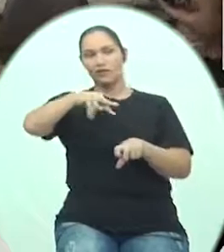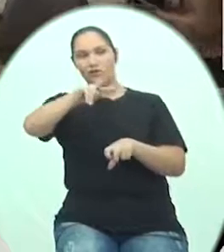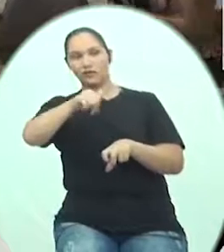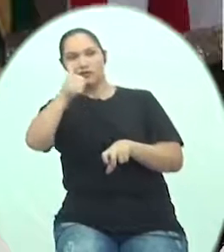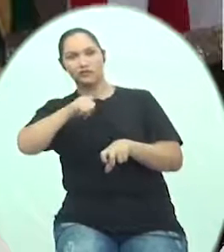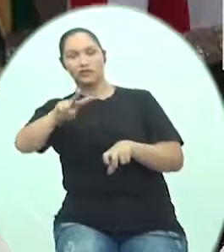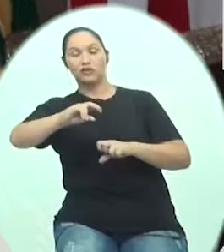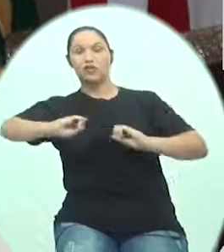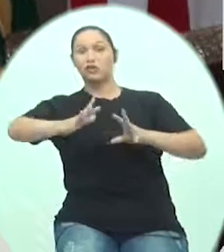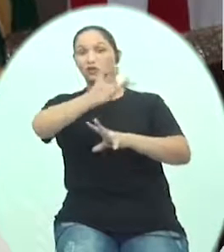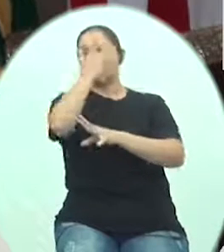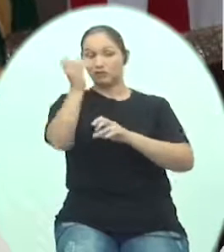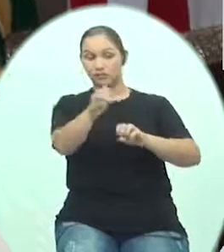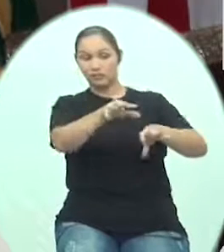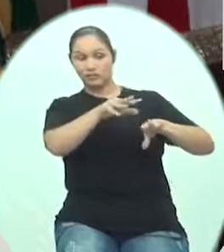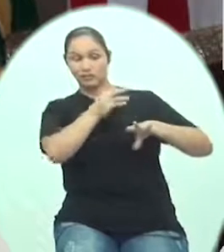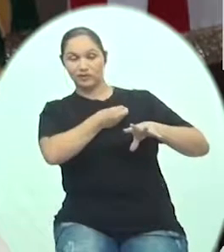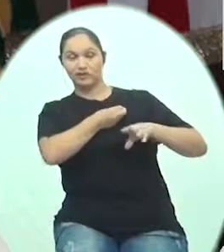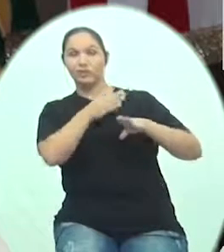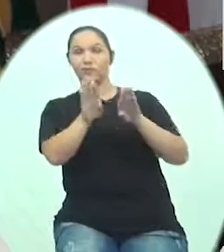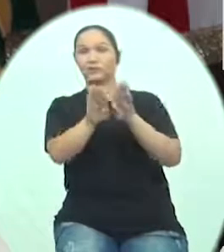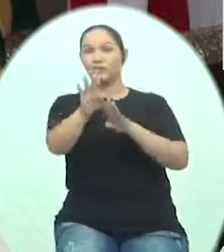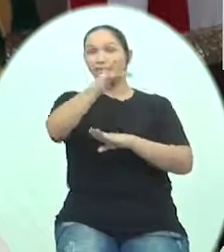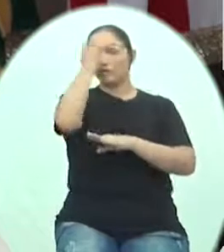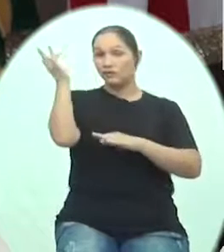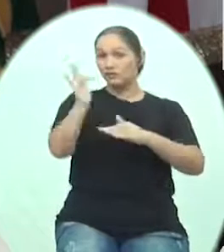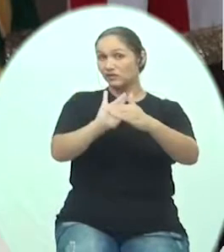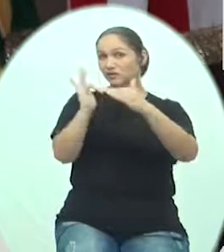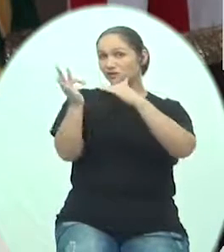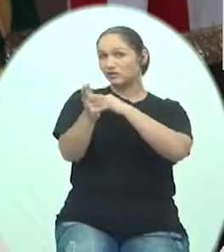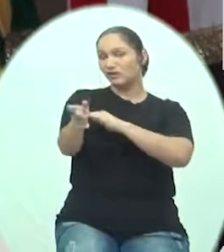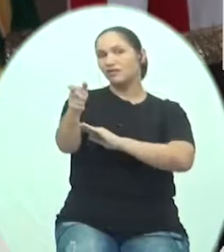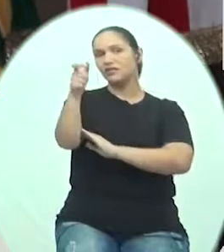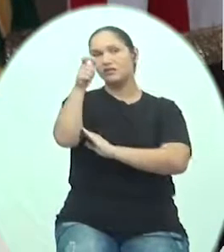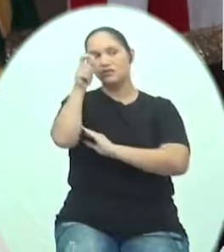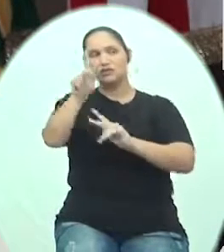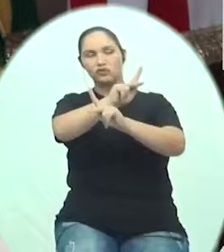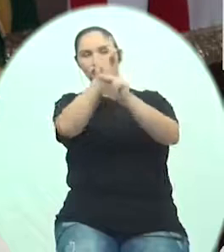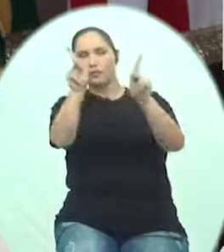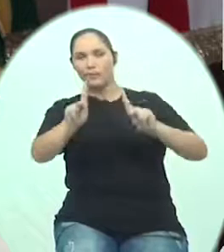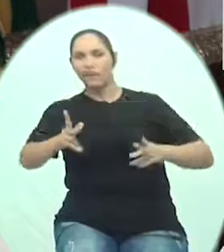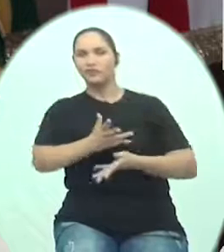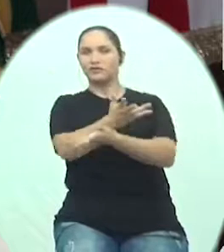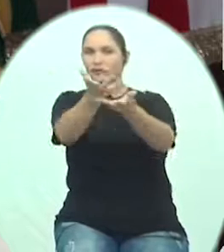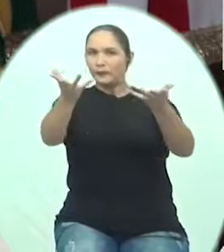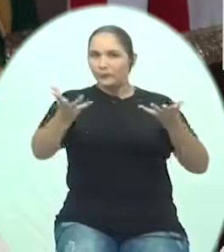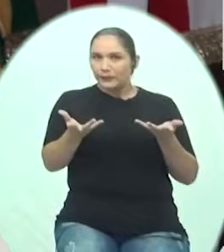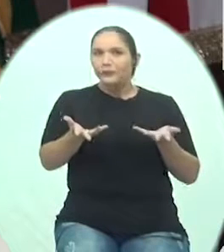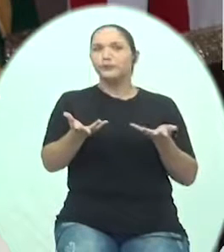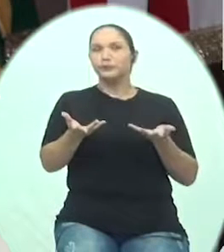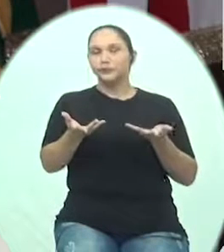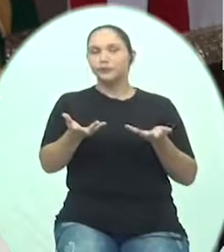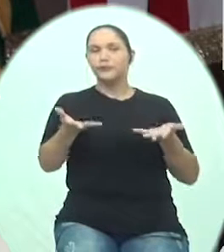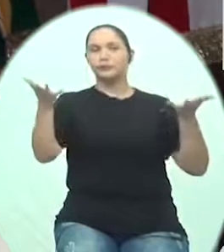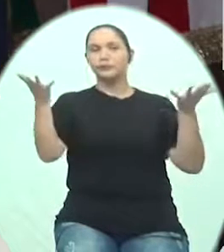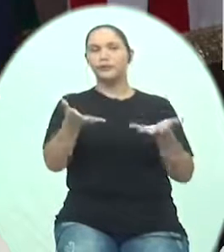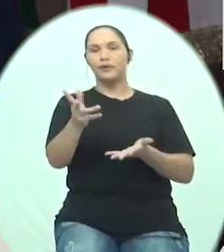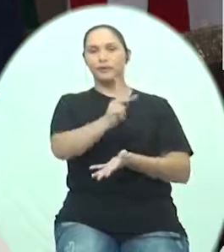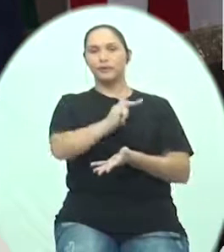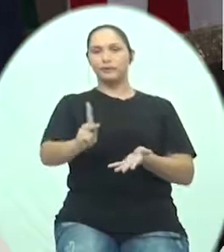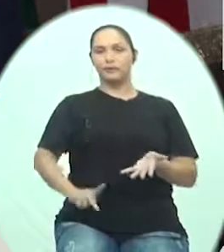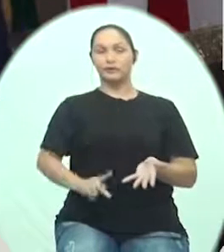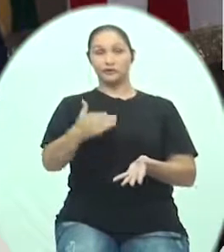presente pessoal que nos acompanha pelas redes sociais Shalom a todos senhor presidente primeiro